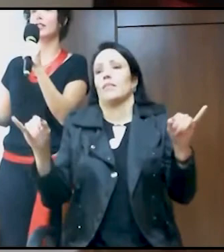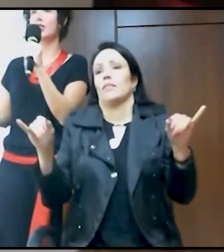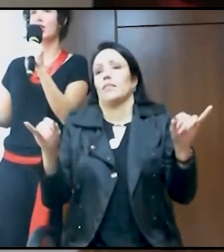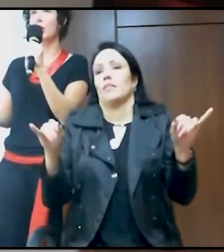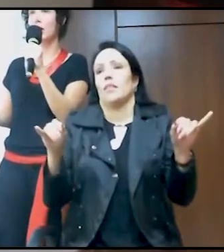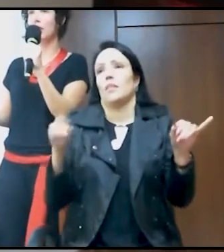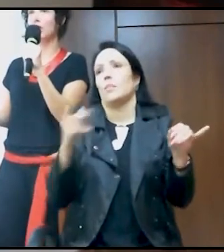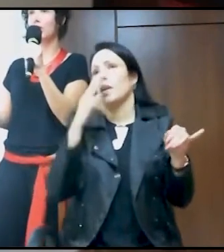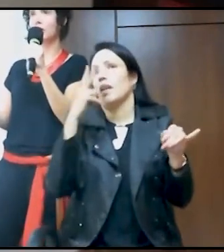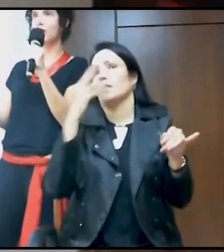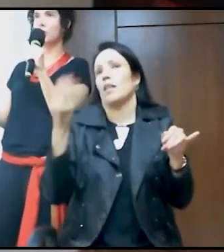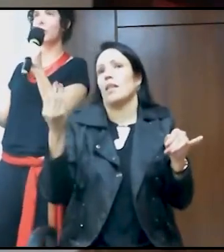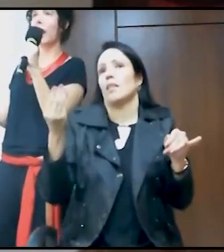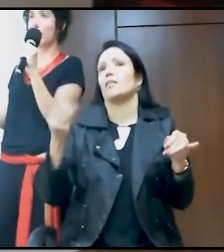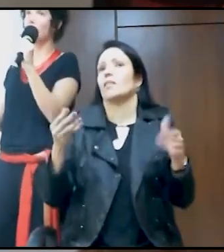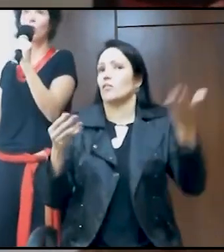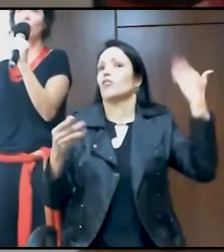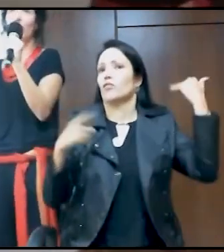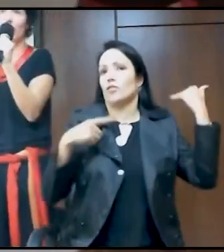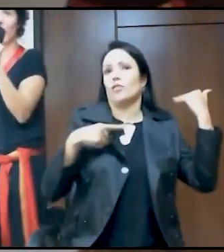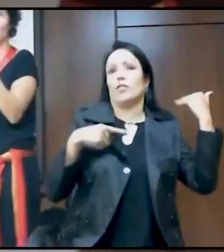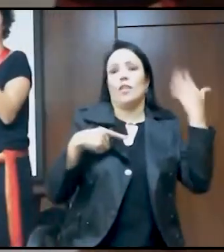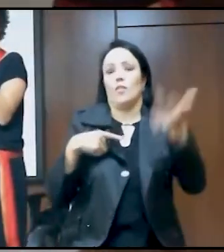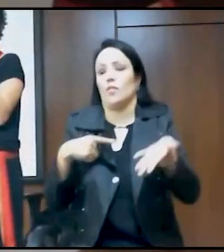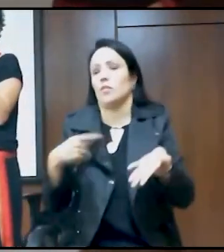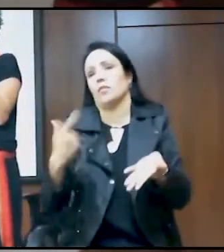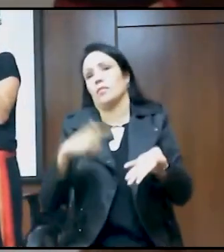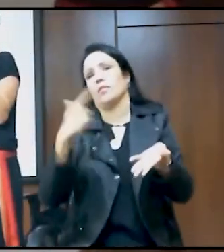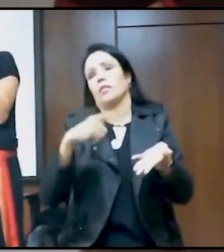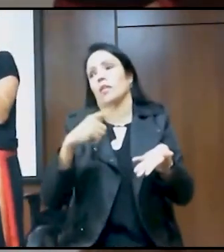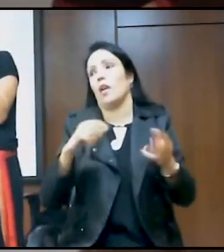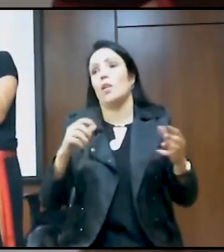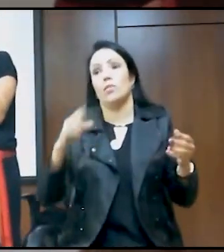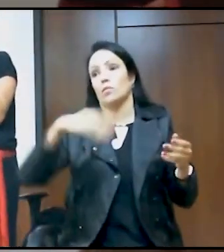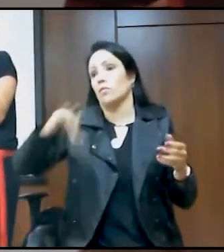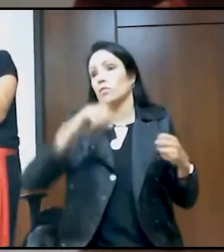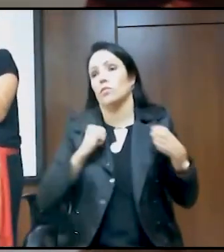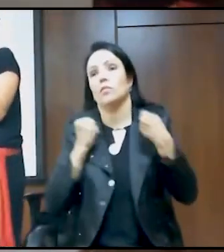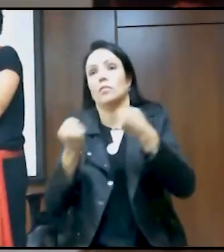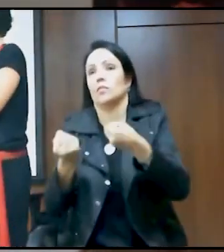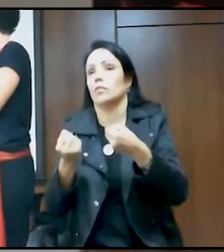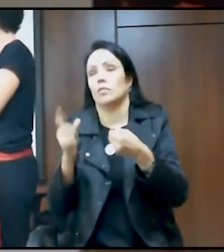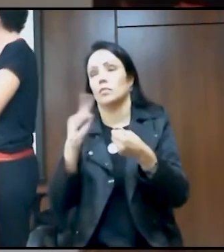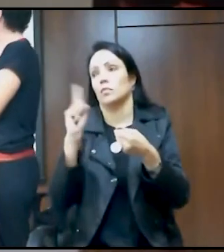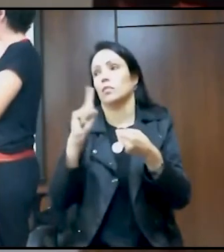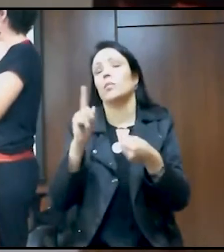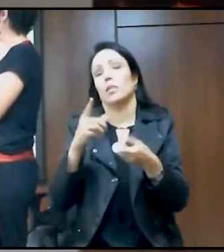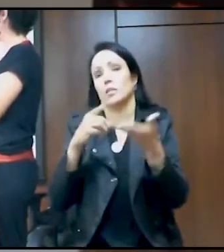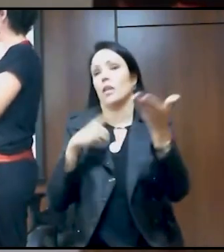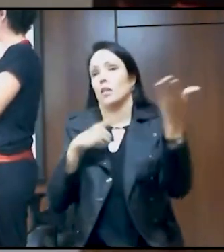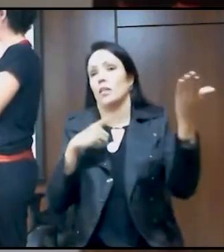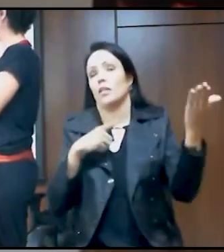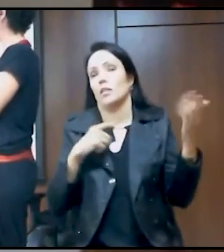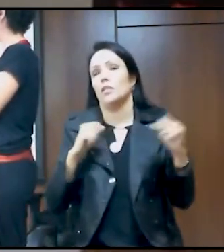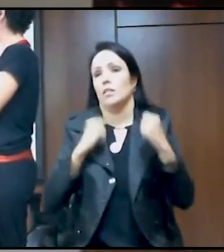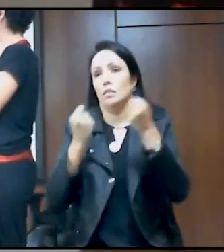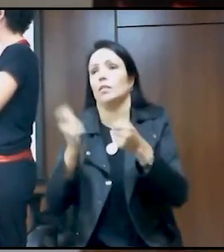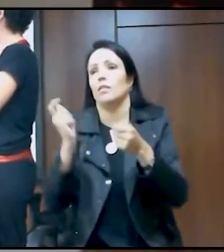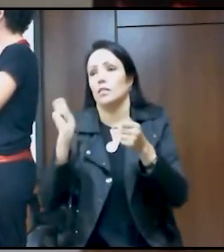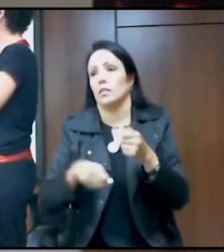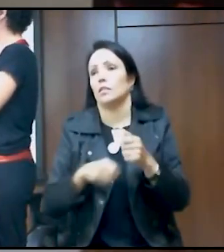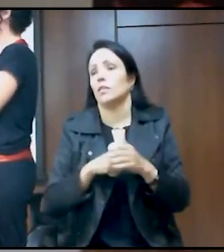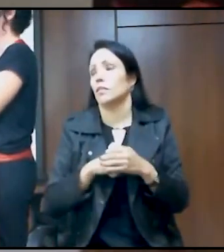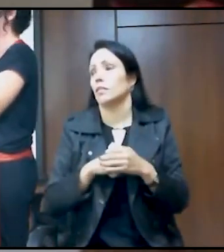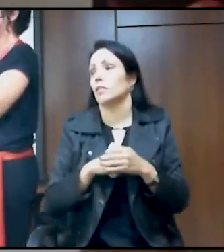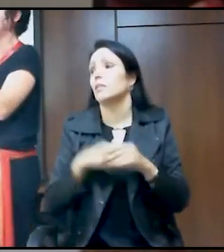que existiu e deixou de existir porque a gente não lutou por ele. E eu acho que está aí para a gente lutar por ele. Significa o quê?